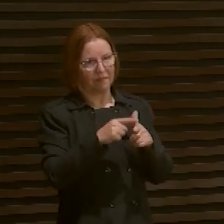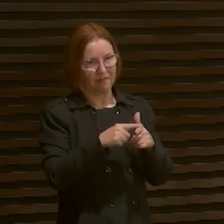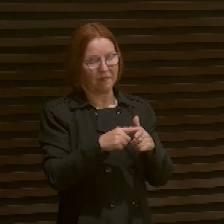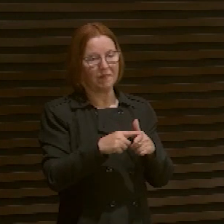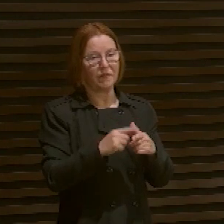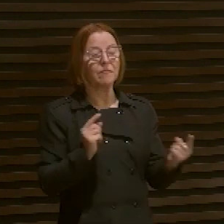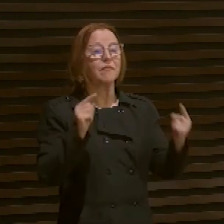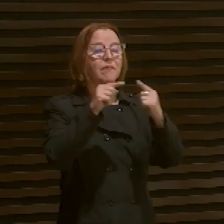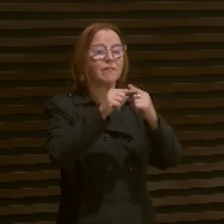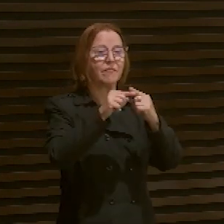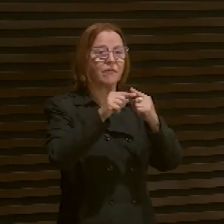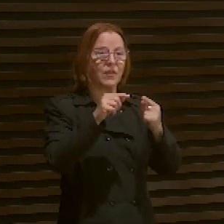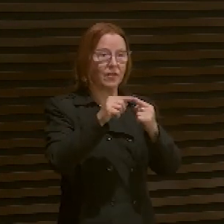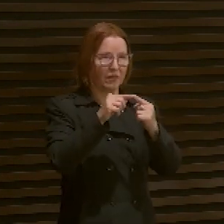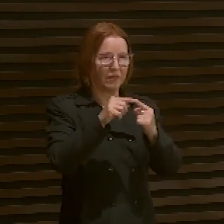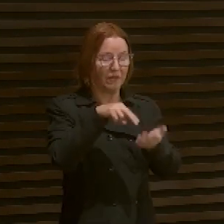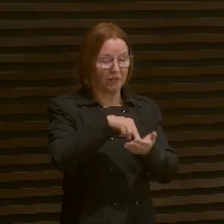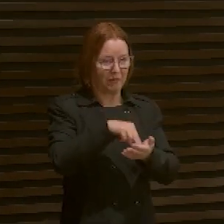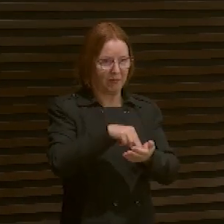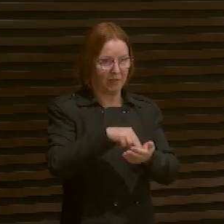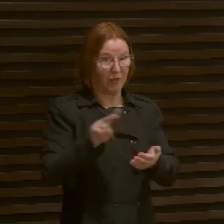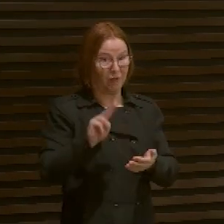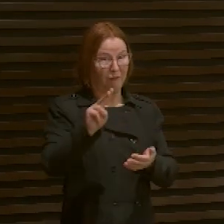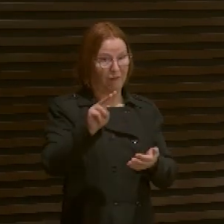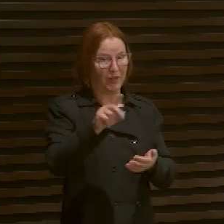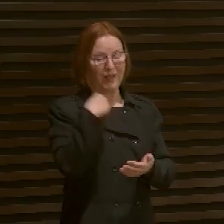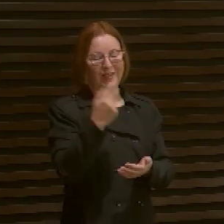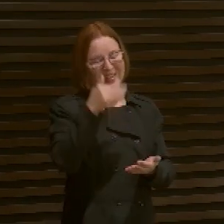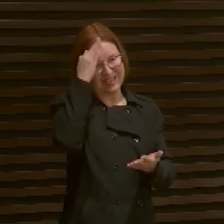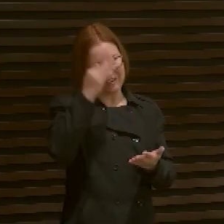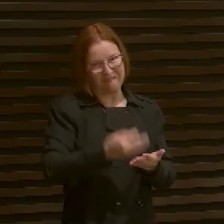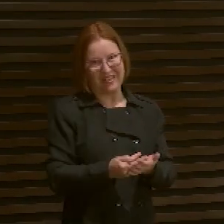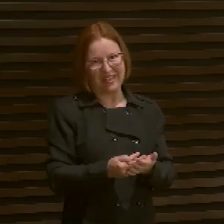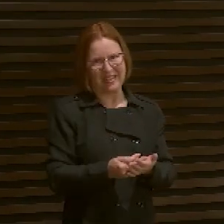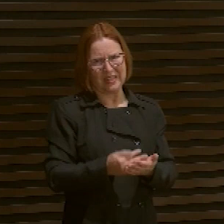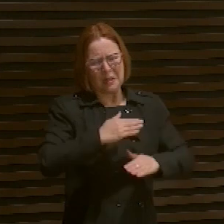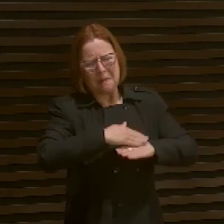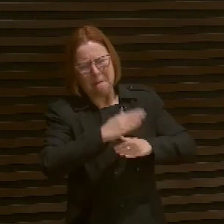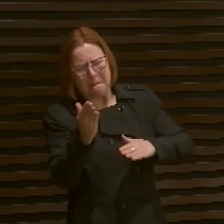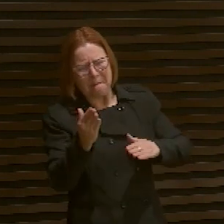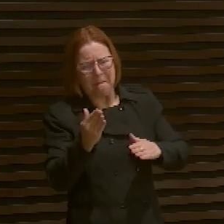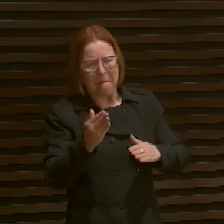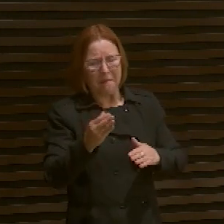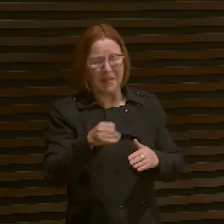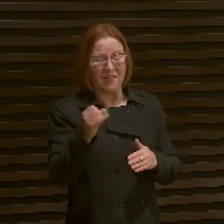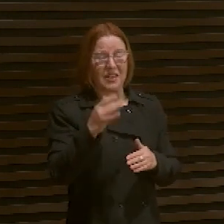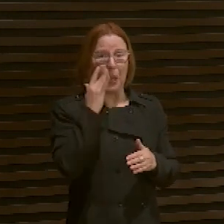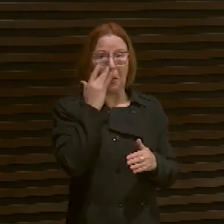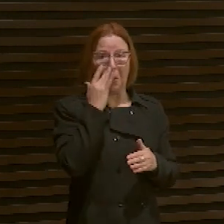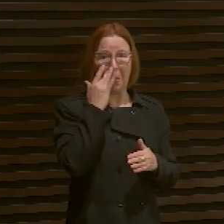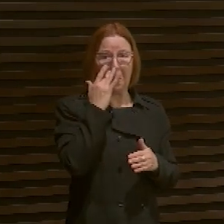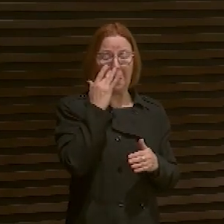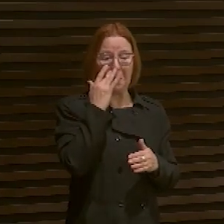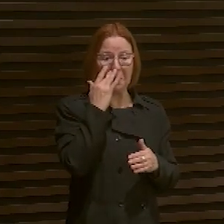que, uma vez confirmado o valor da vossa fé, muito mais preciosa do que o ouro perecido, mesmo apurado